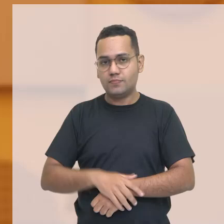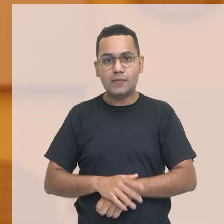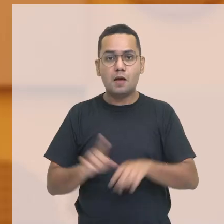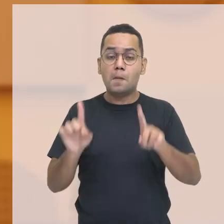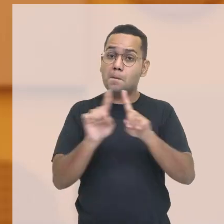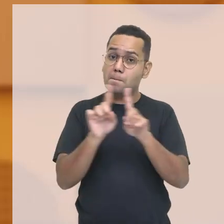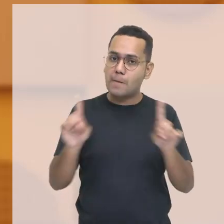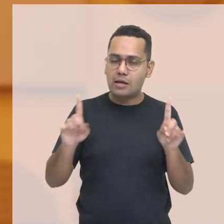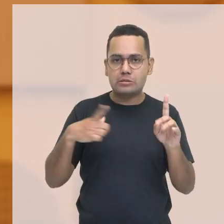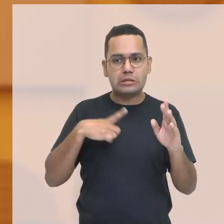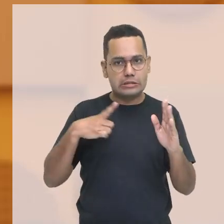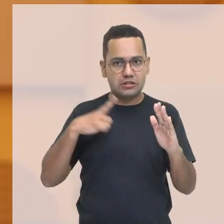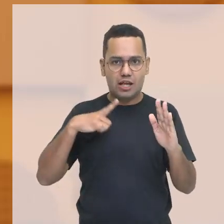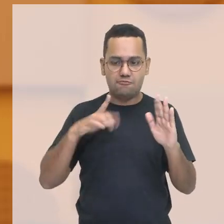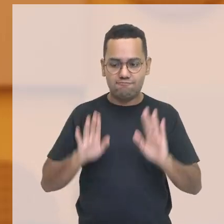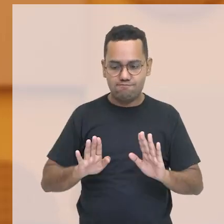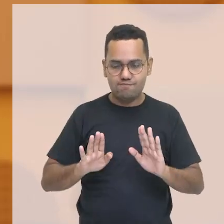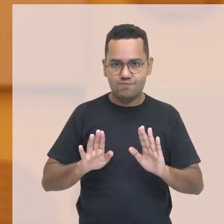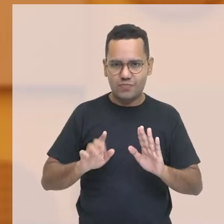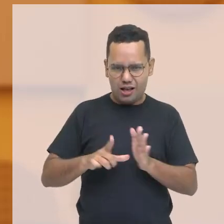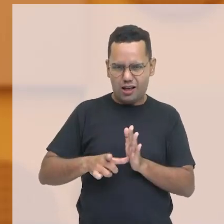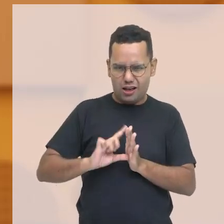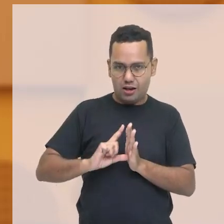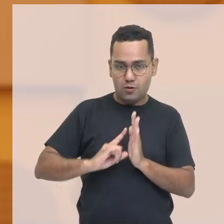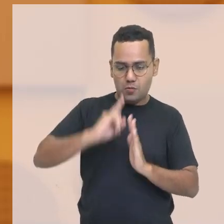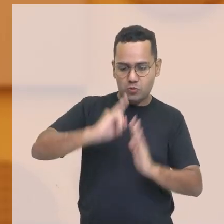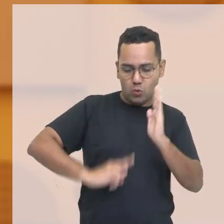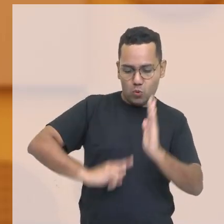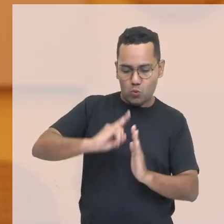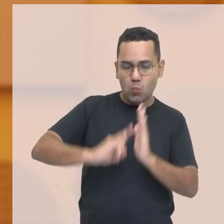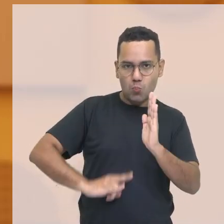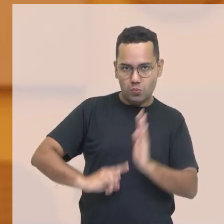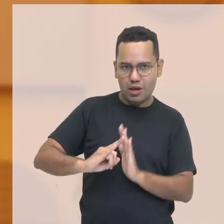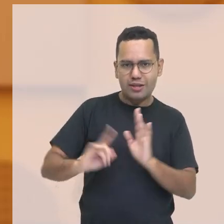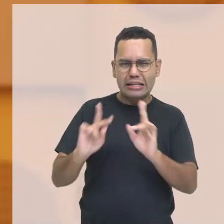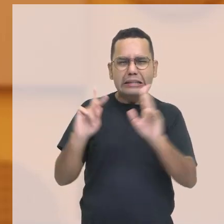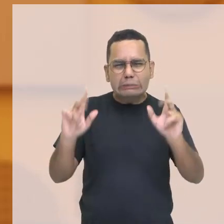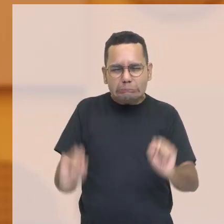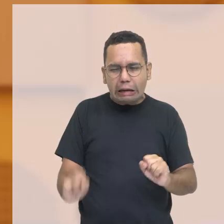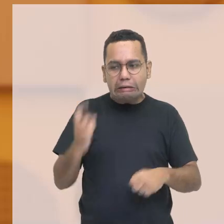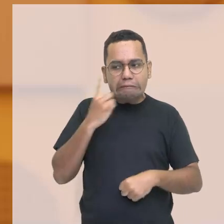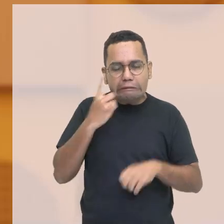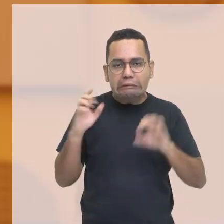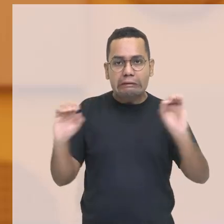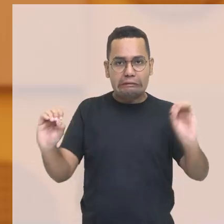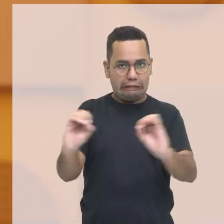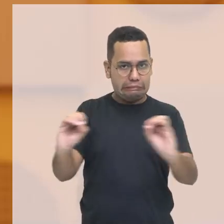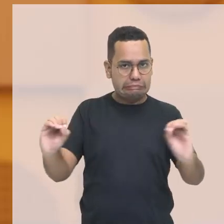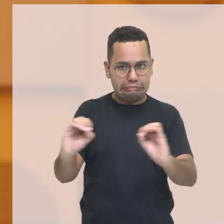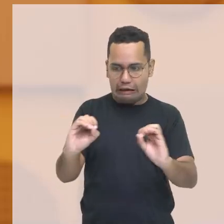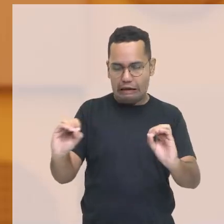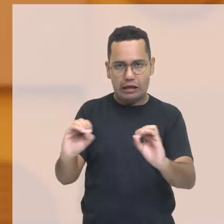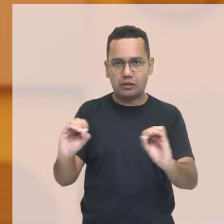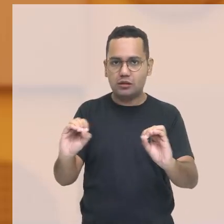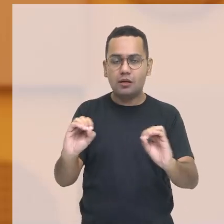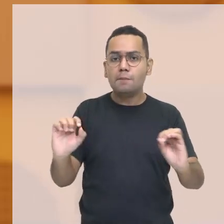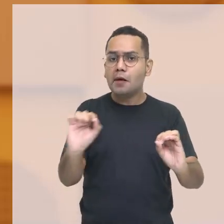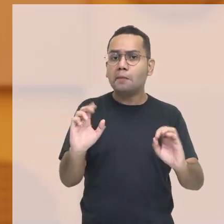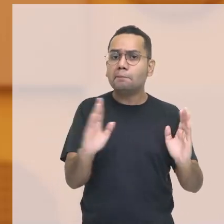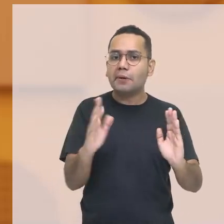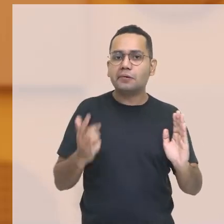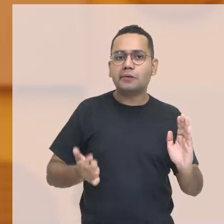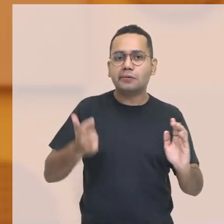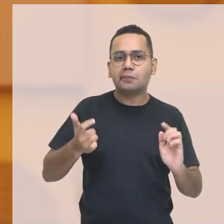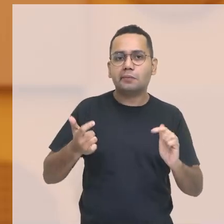fizeram um acordo, fizeram um tratado de não agressão para se resguardar nesse momento aí da Segunda Guerra Mundial.